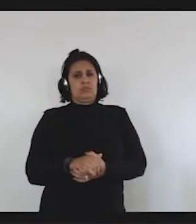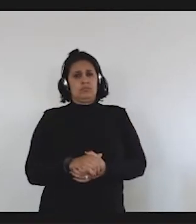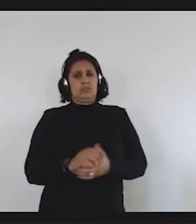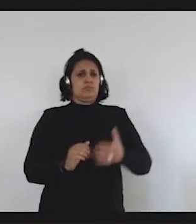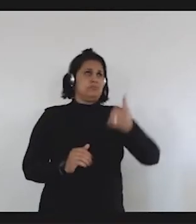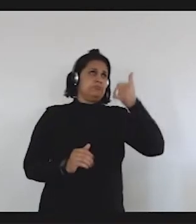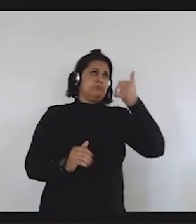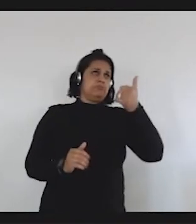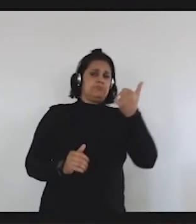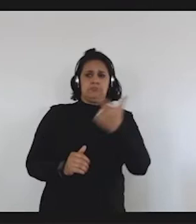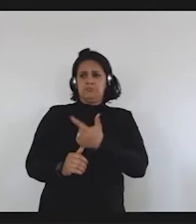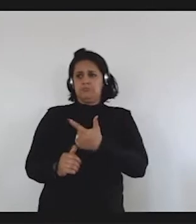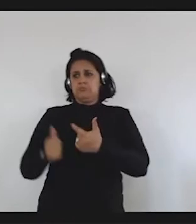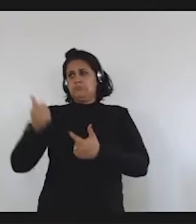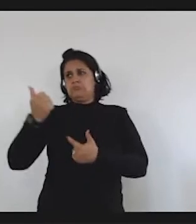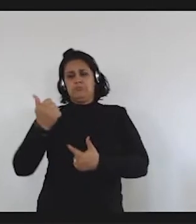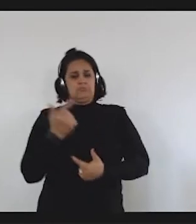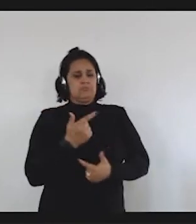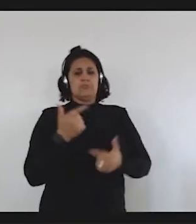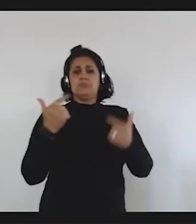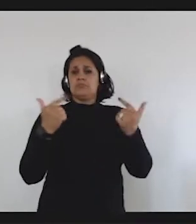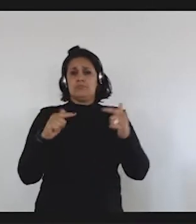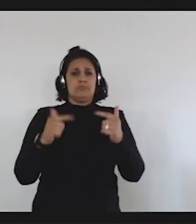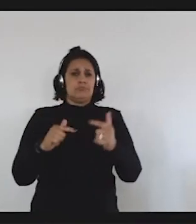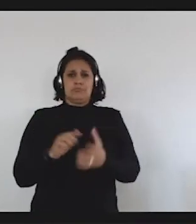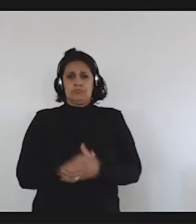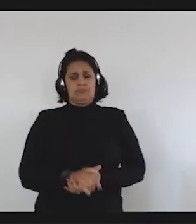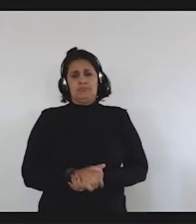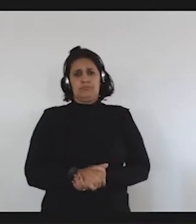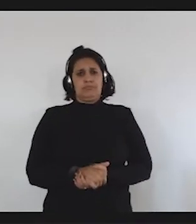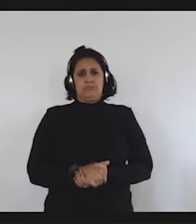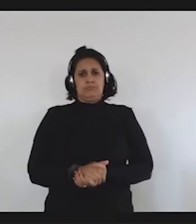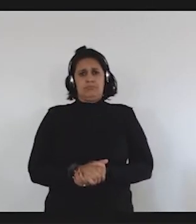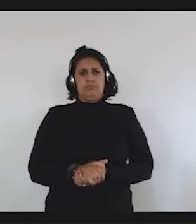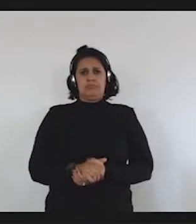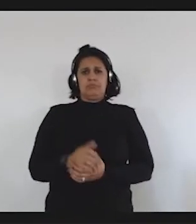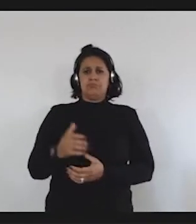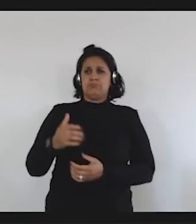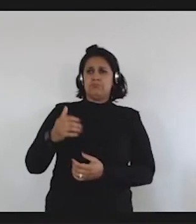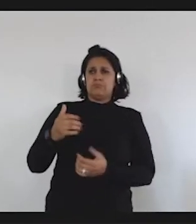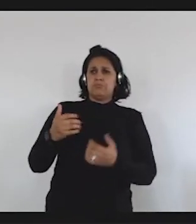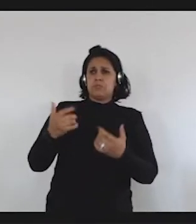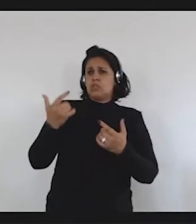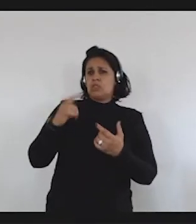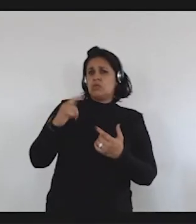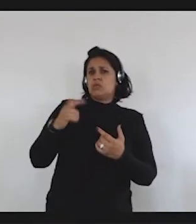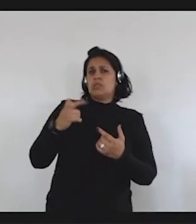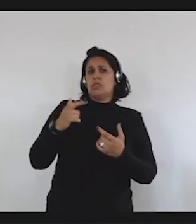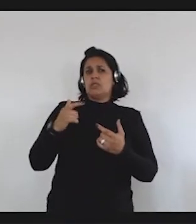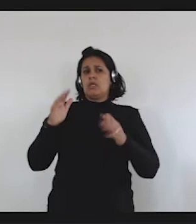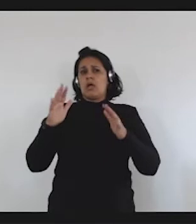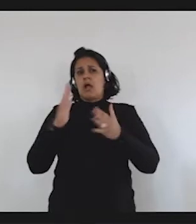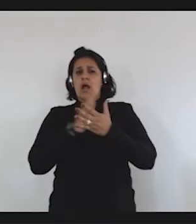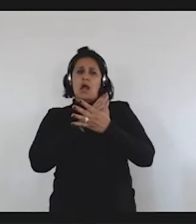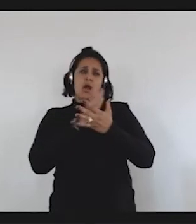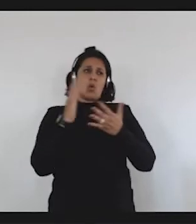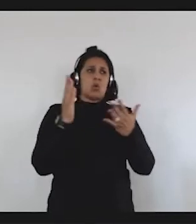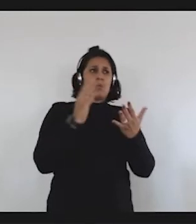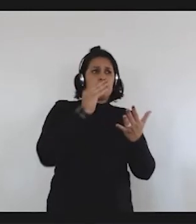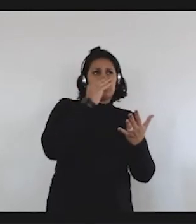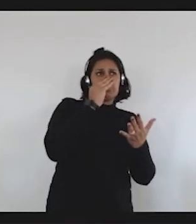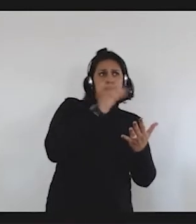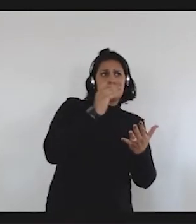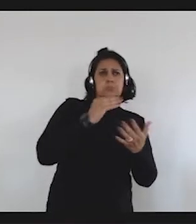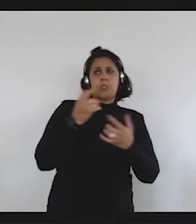existe prerrogativa mais ou menos importante. Não existe mais ou menos violação de prerrogativa. Todas as